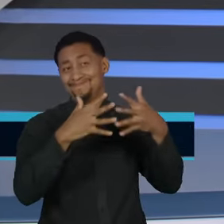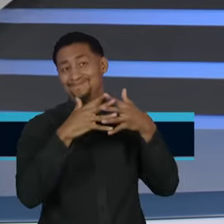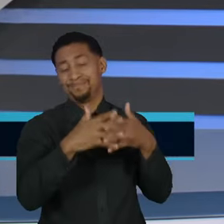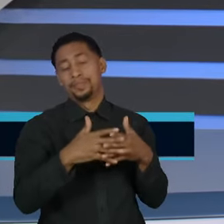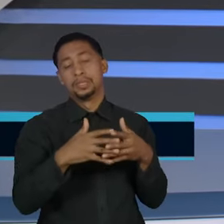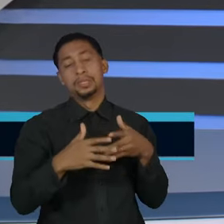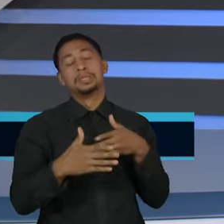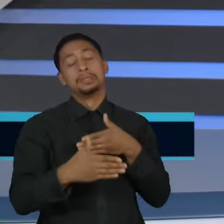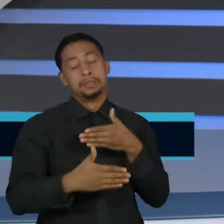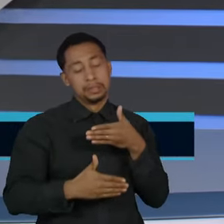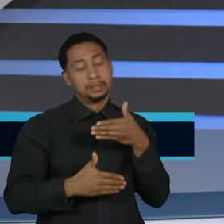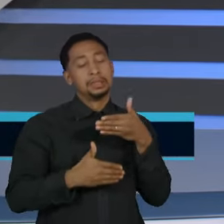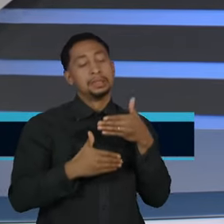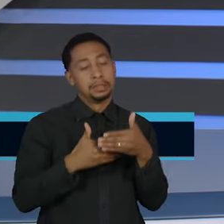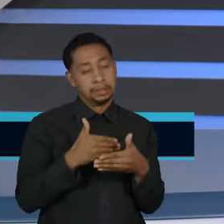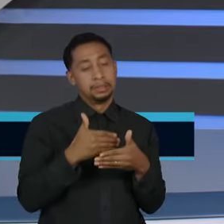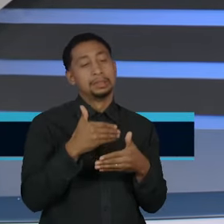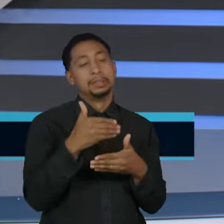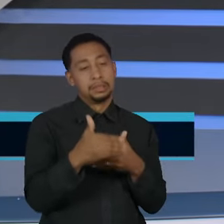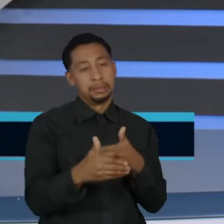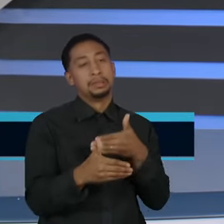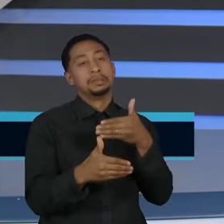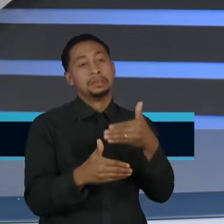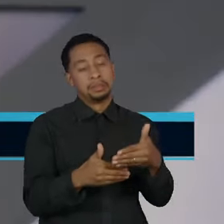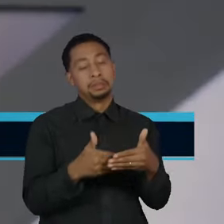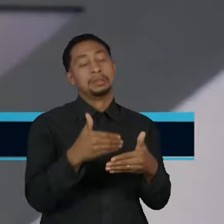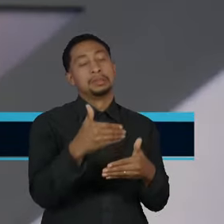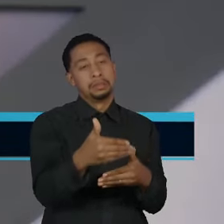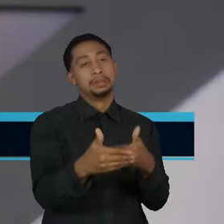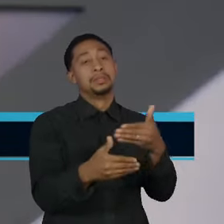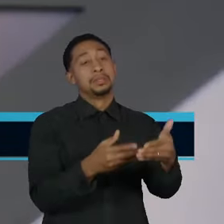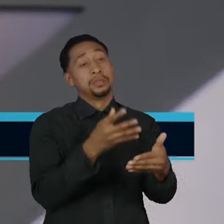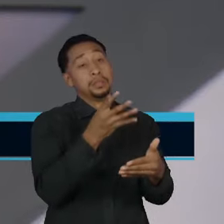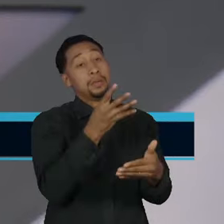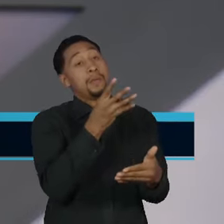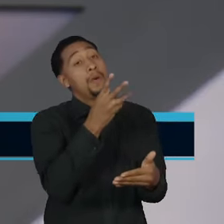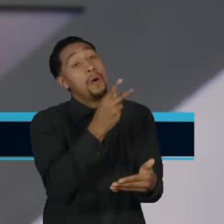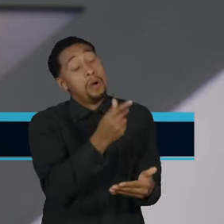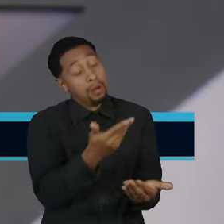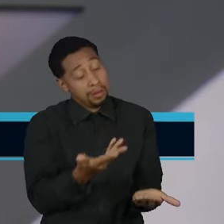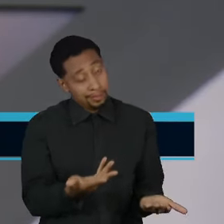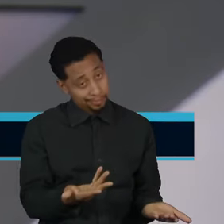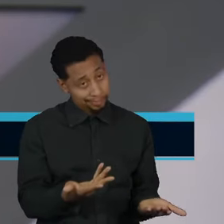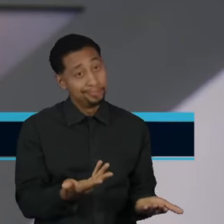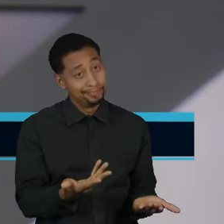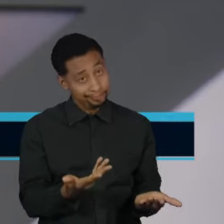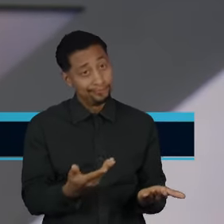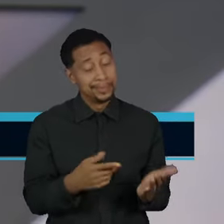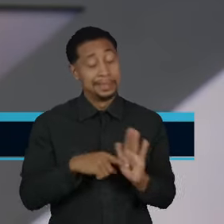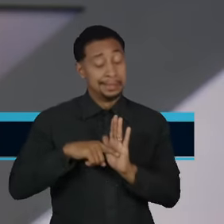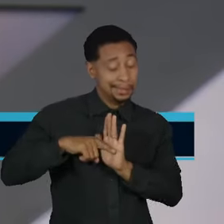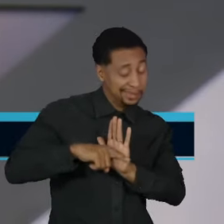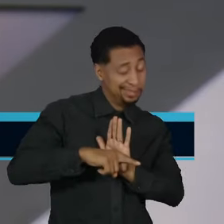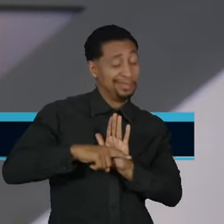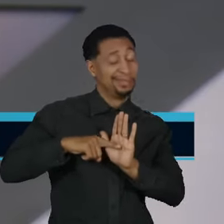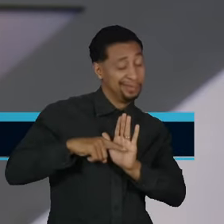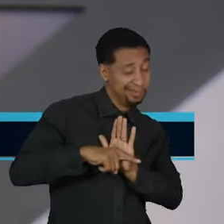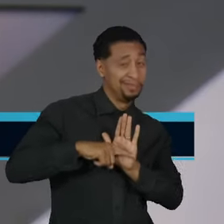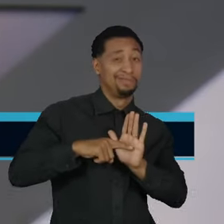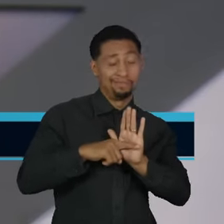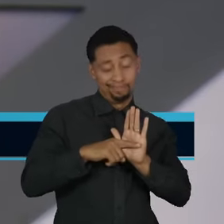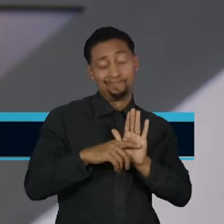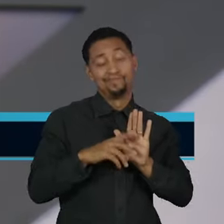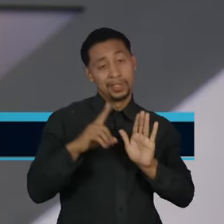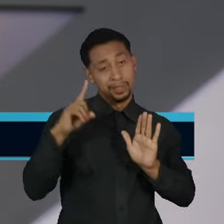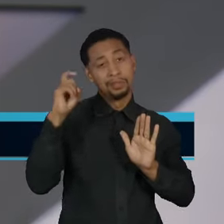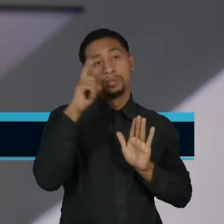se consegue criar processos e protelações dentro da investigação. É chocante, eu acho que é